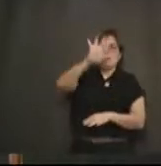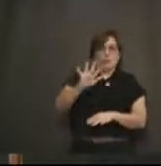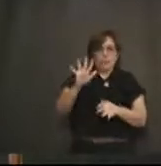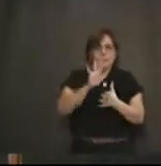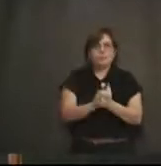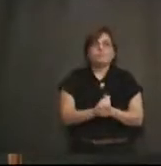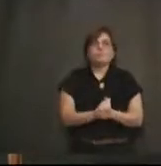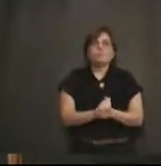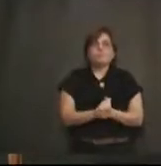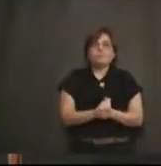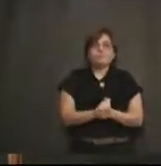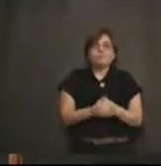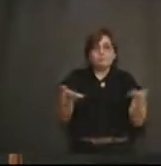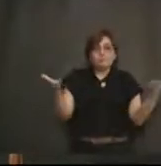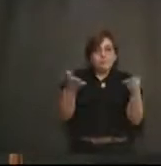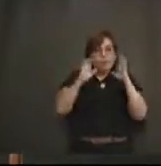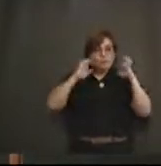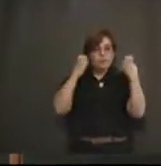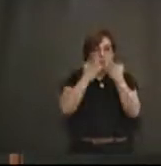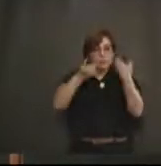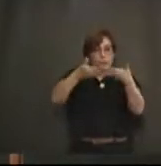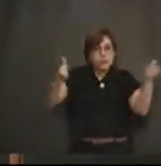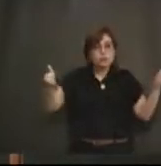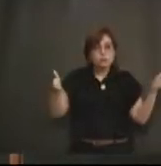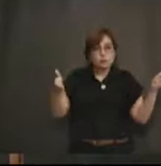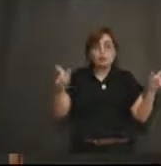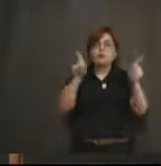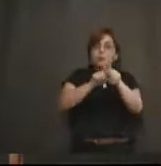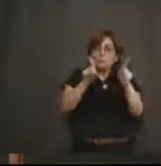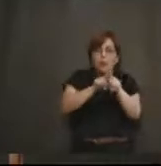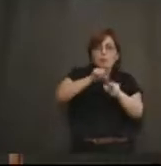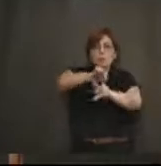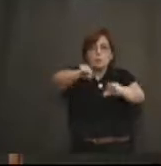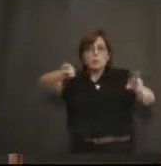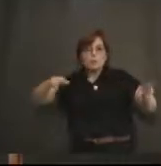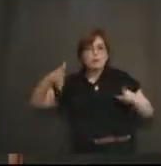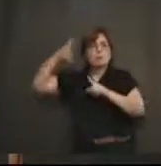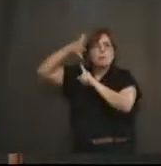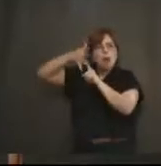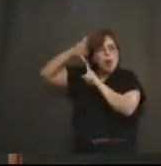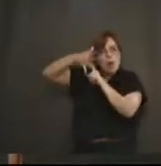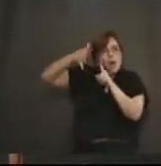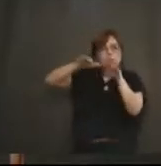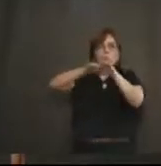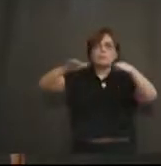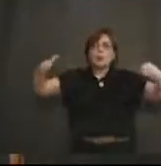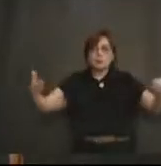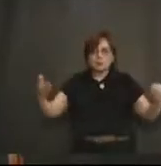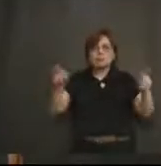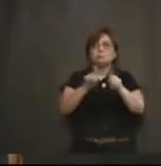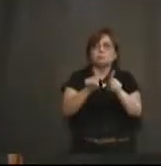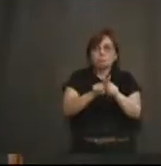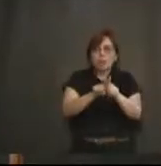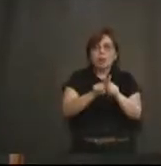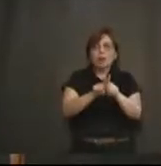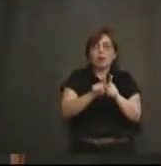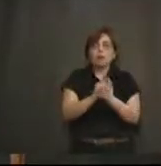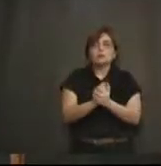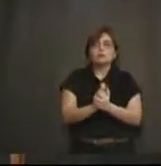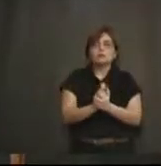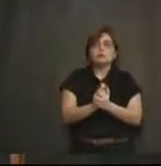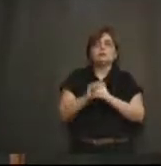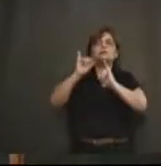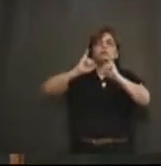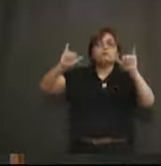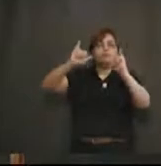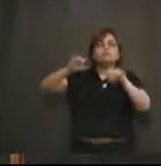Esta cerimônia de abertura, assim como as palestras plenárias e mesas redondas da 10ª Bienal, serão transmitidas pelo